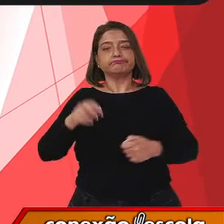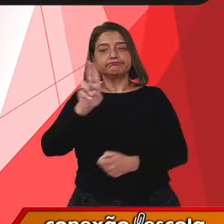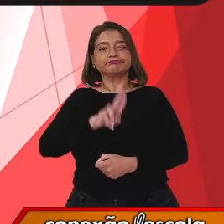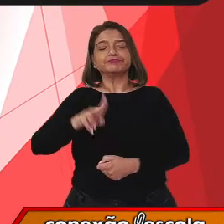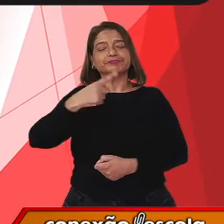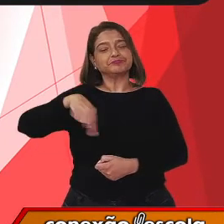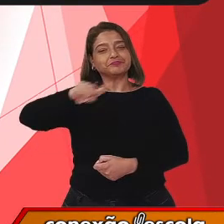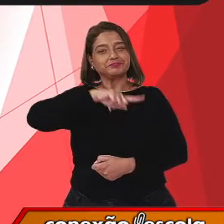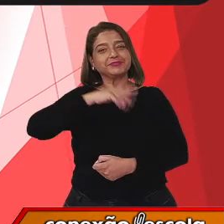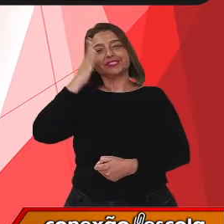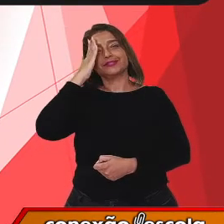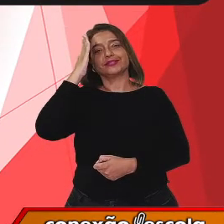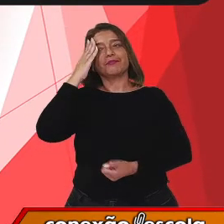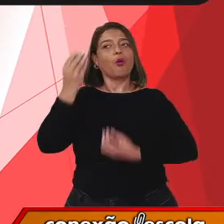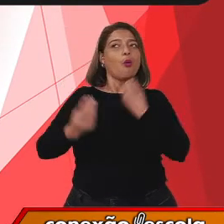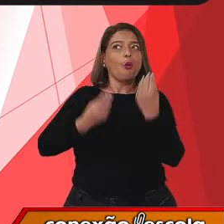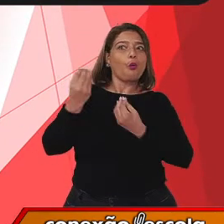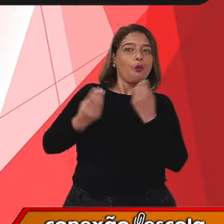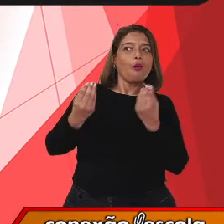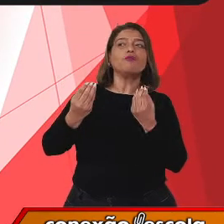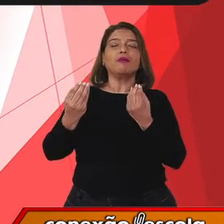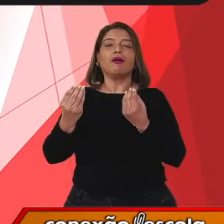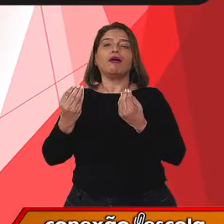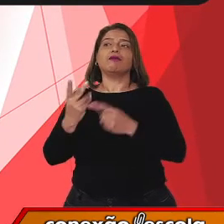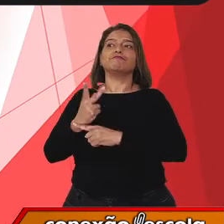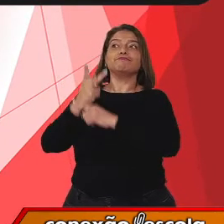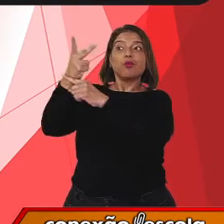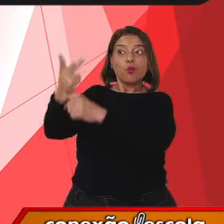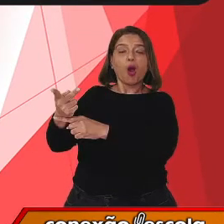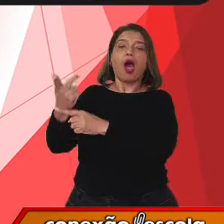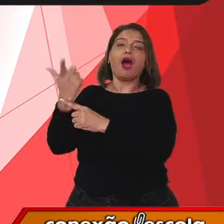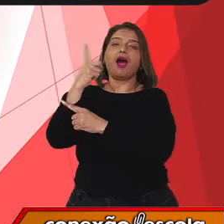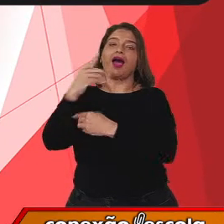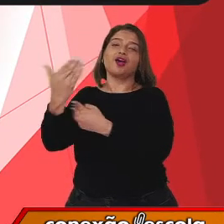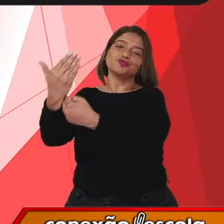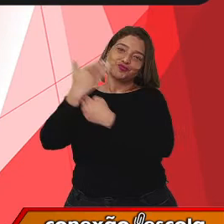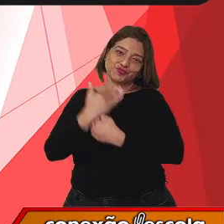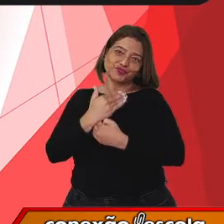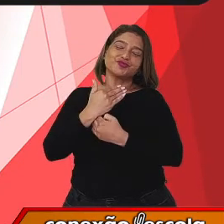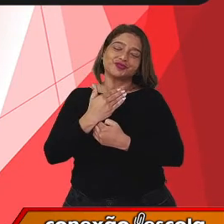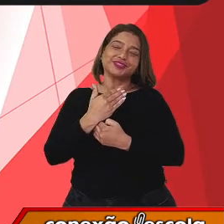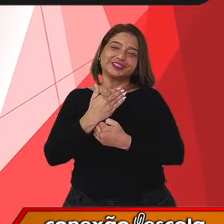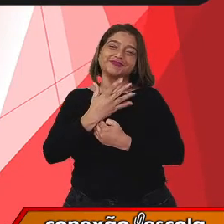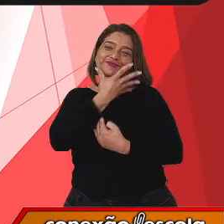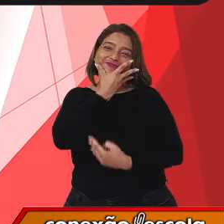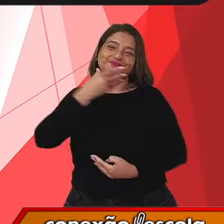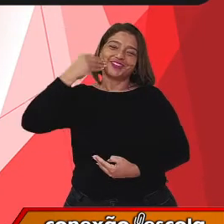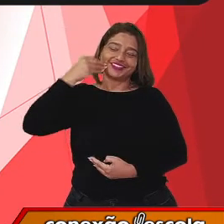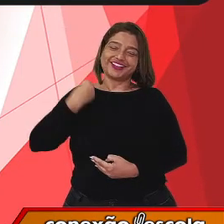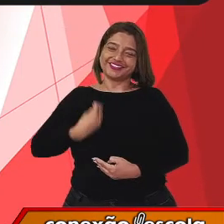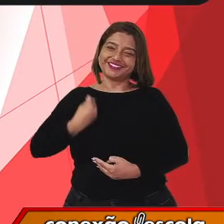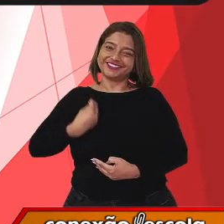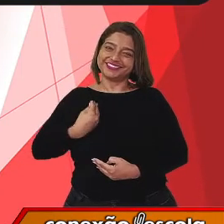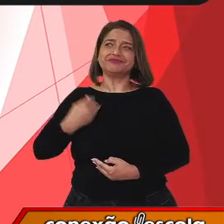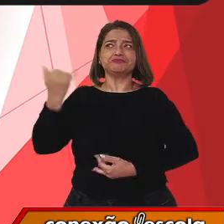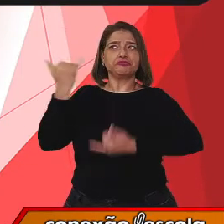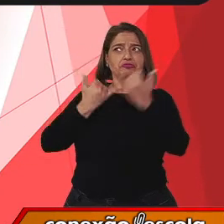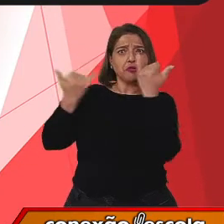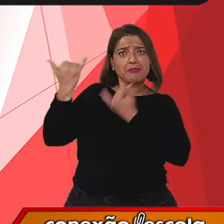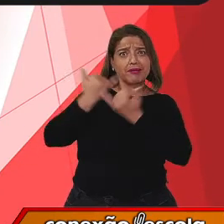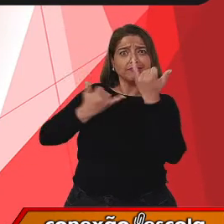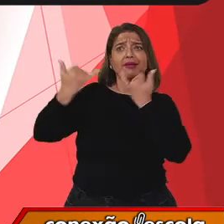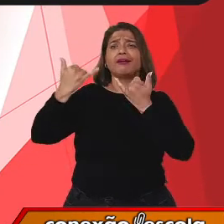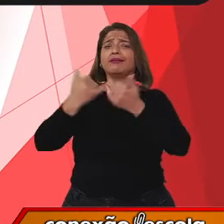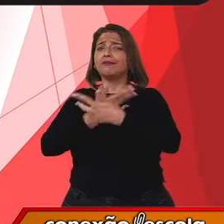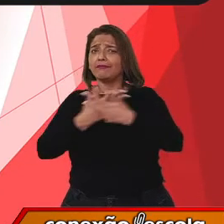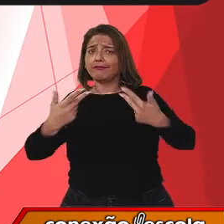uso disso aí, né, para contribuir para o nosso bem-estar, tá bom? Usar essas informações, né?